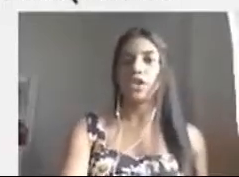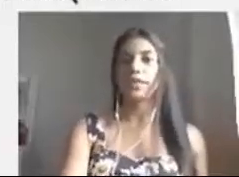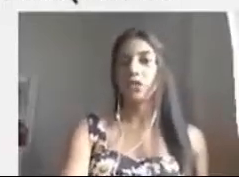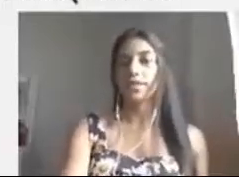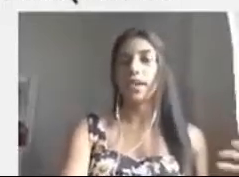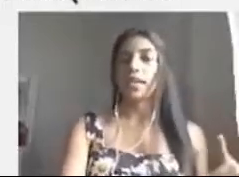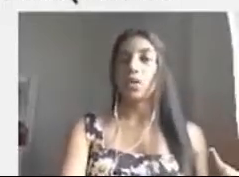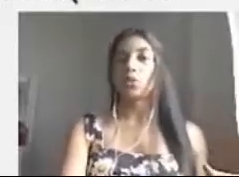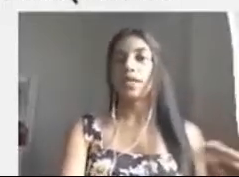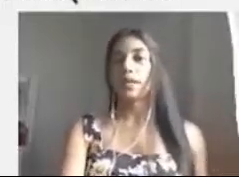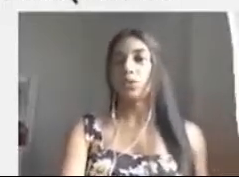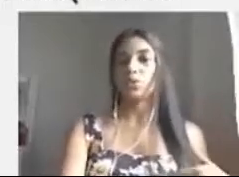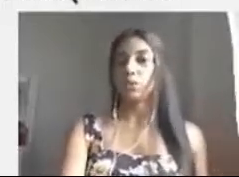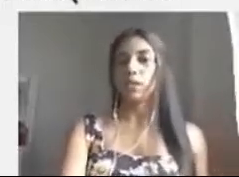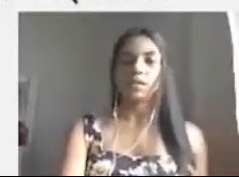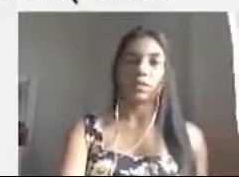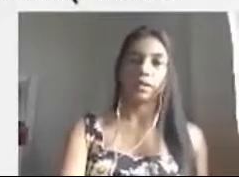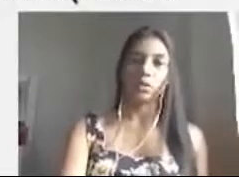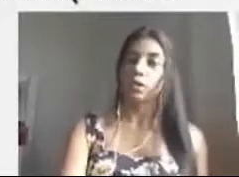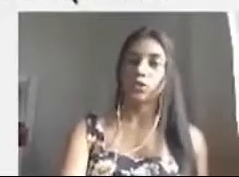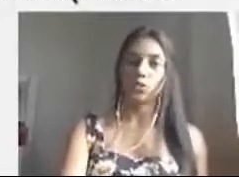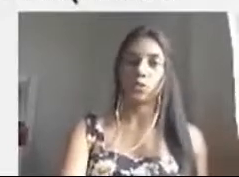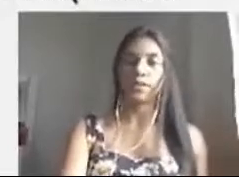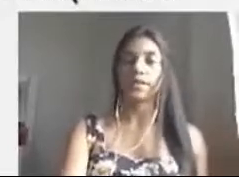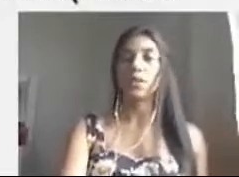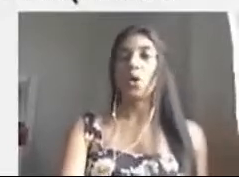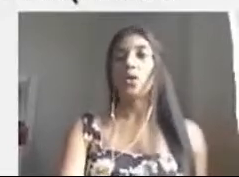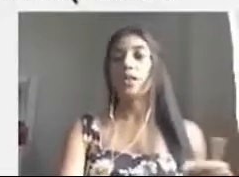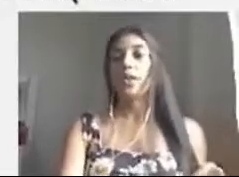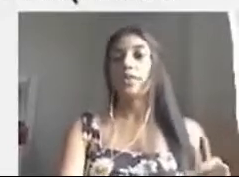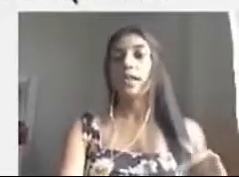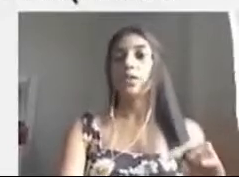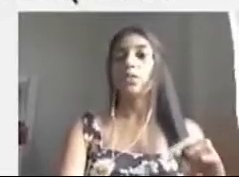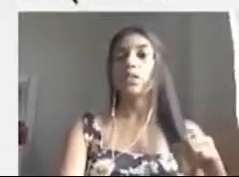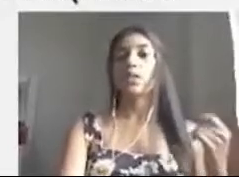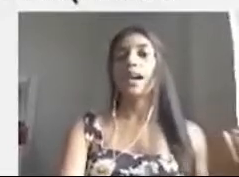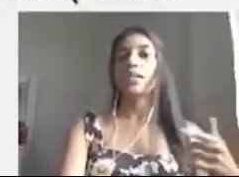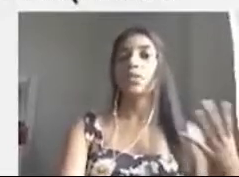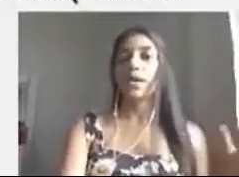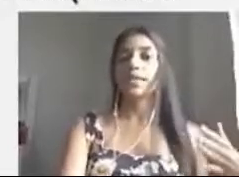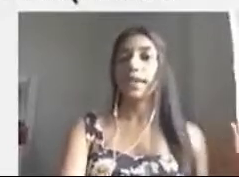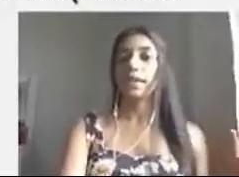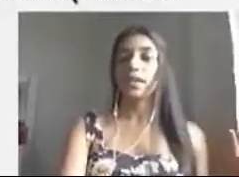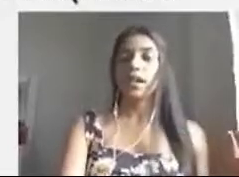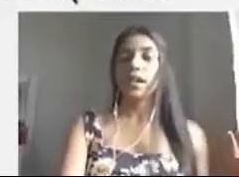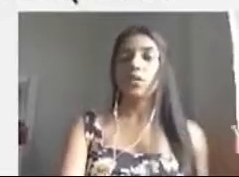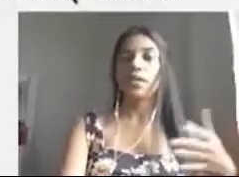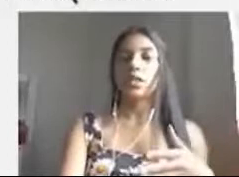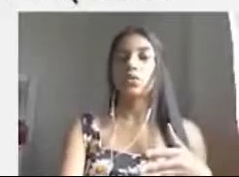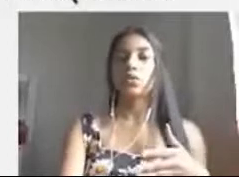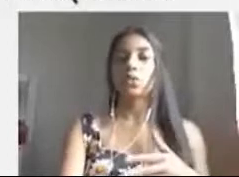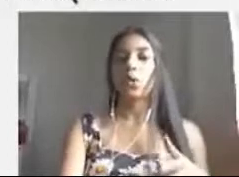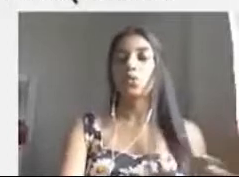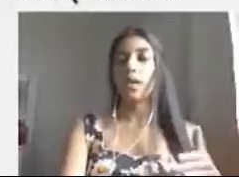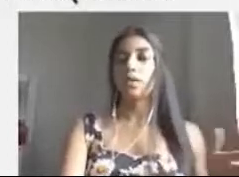direto em GDS, HDS e concluir que dá -1 ou não, né? Se não der, então não faz parte do lugar das raízes. Ou então, verificar a contribuição angular que esse ponto S tem com